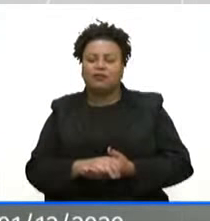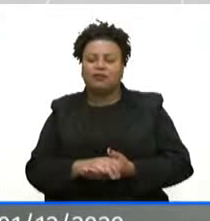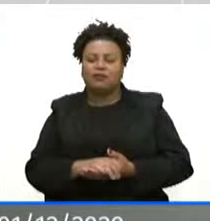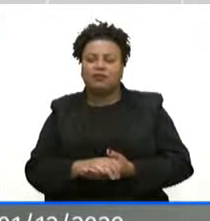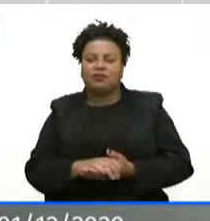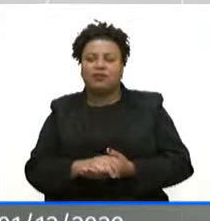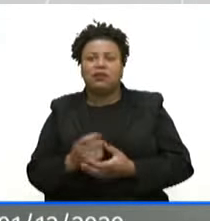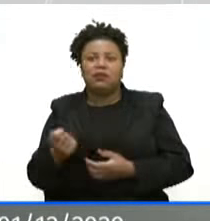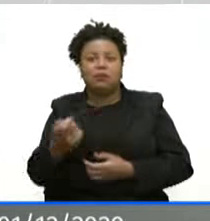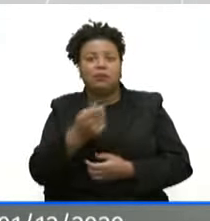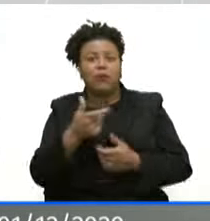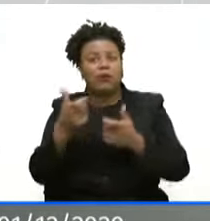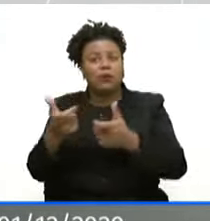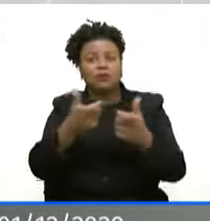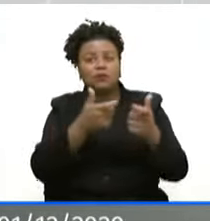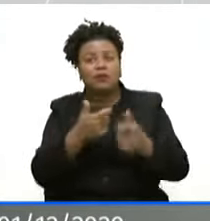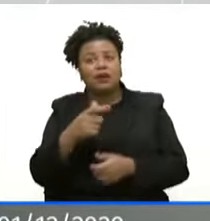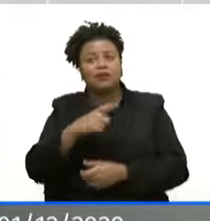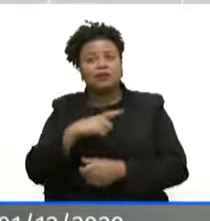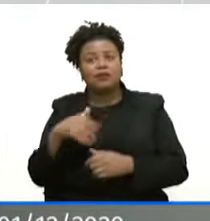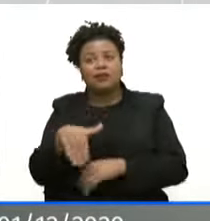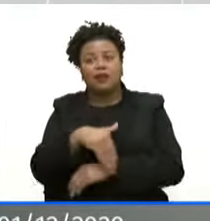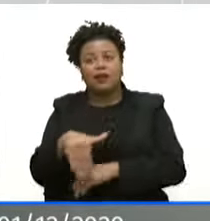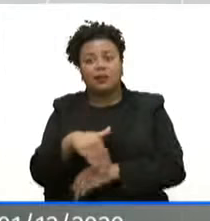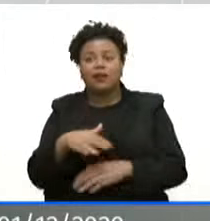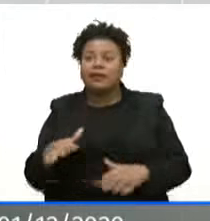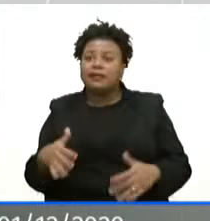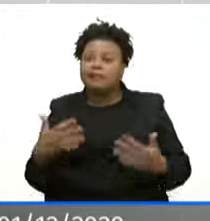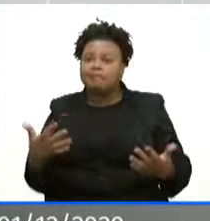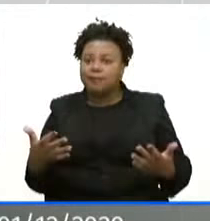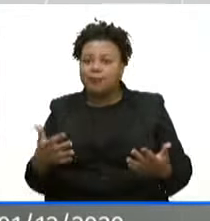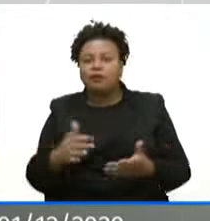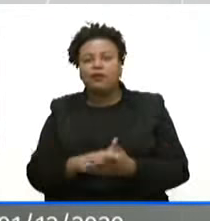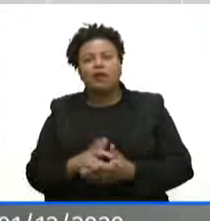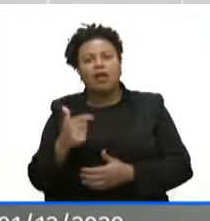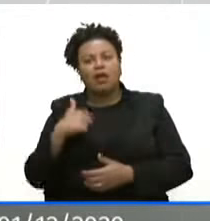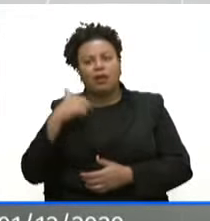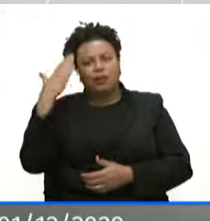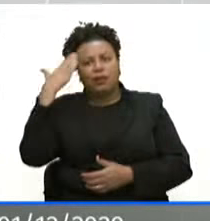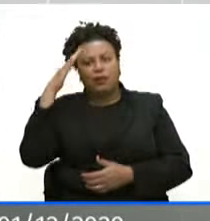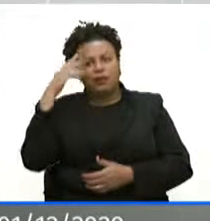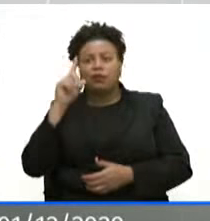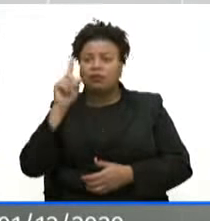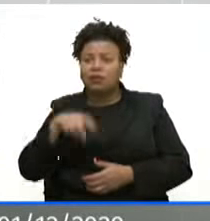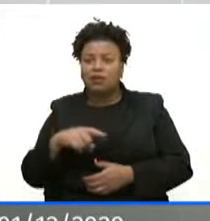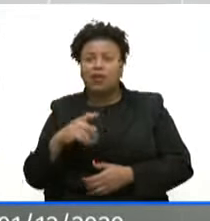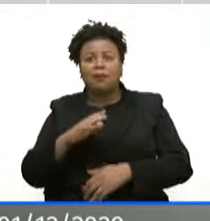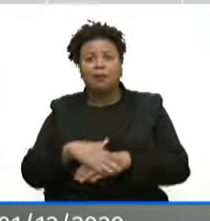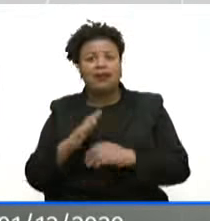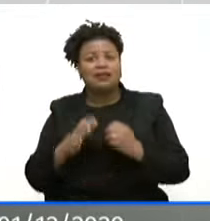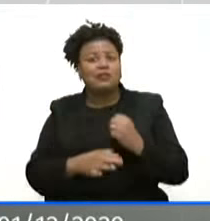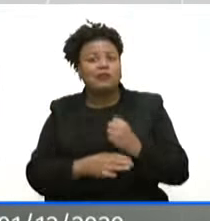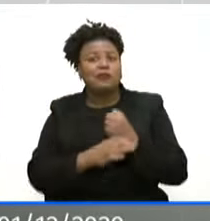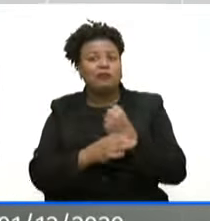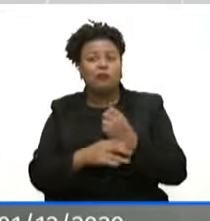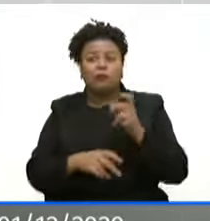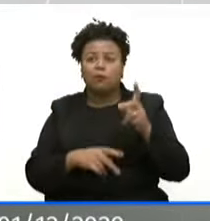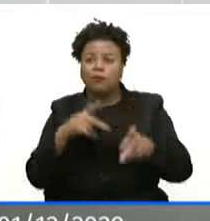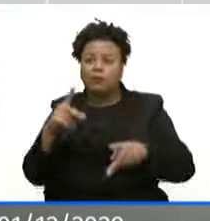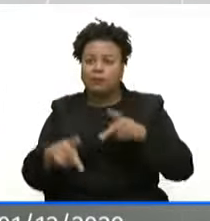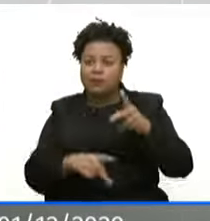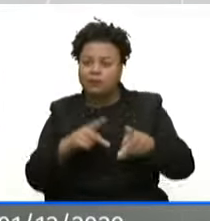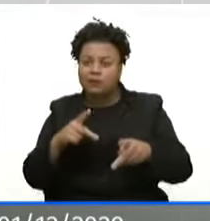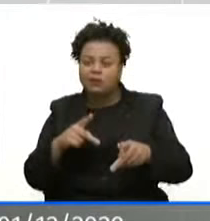e nos poucos espaços que se tem na rua. Então, eu entendo que seria muito mais seguro para a